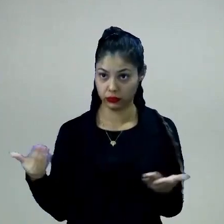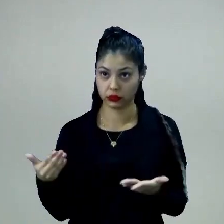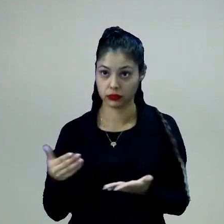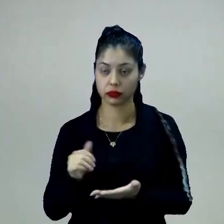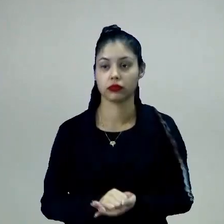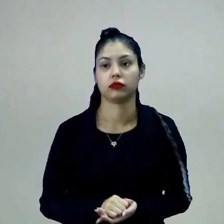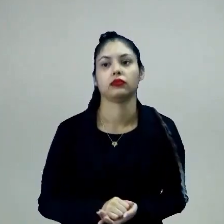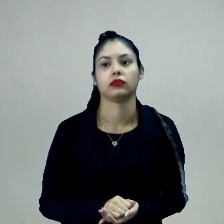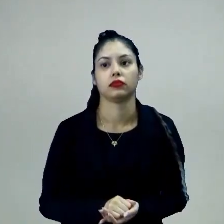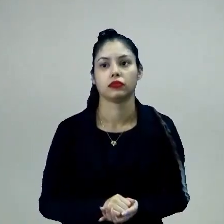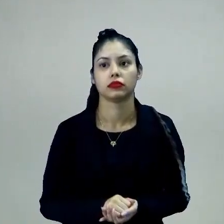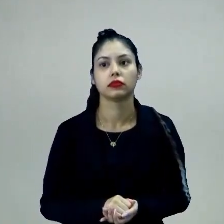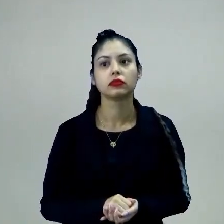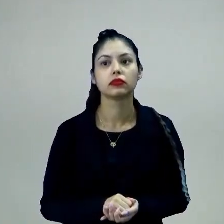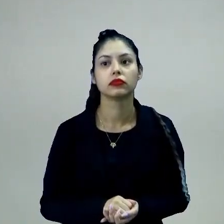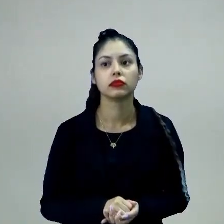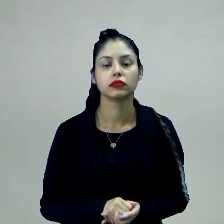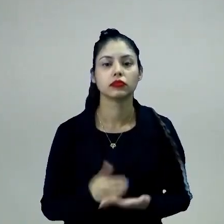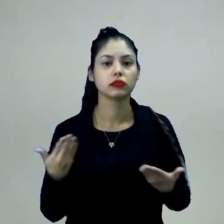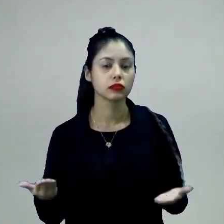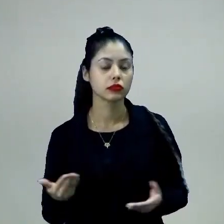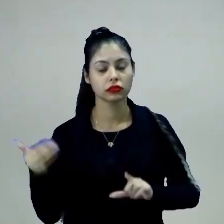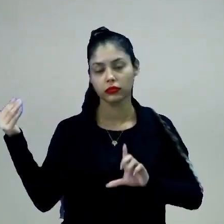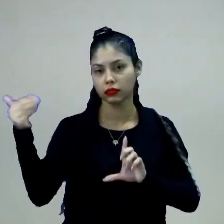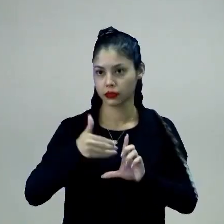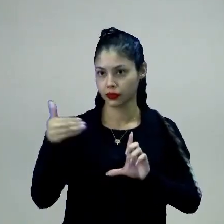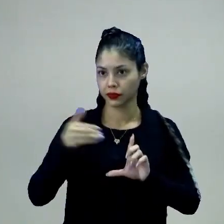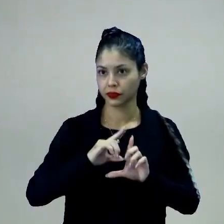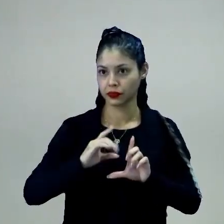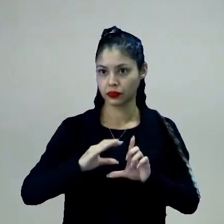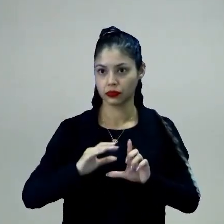aula nesse momento. Para mais